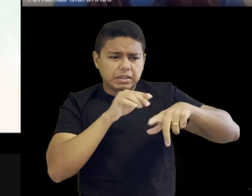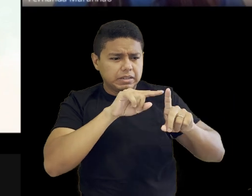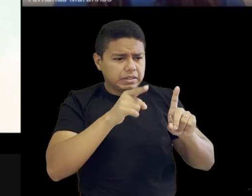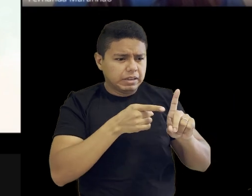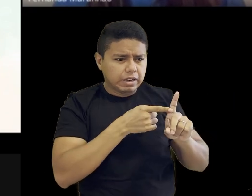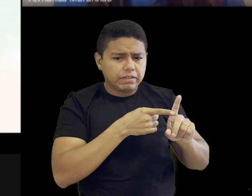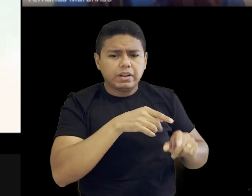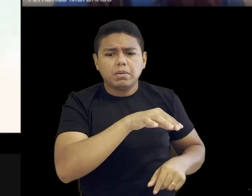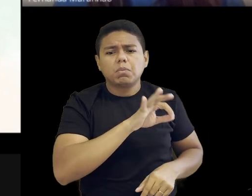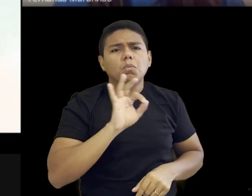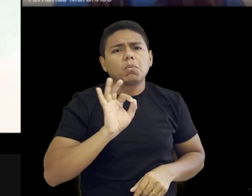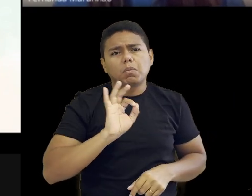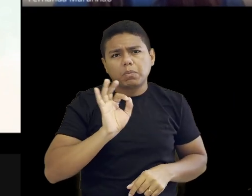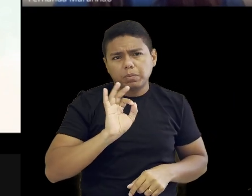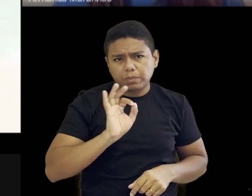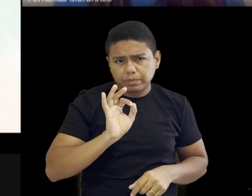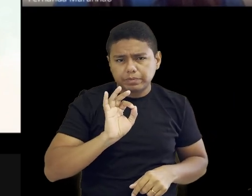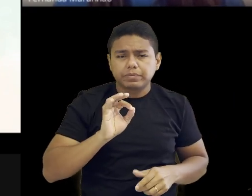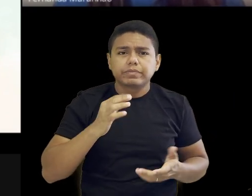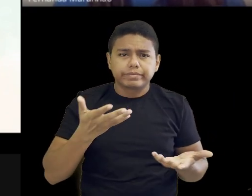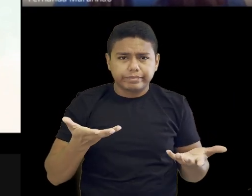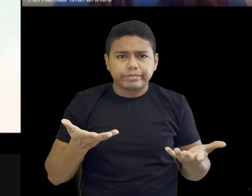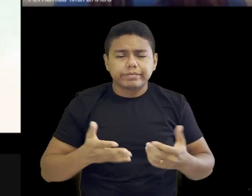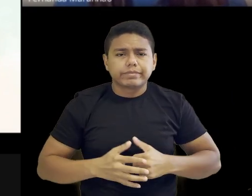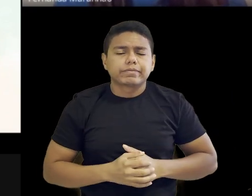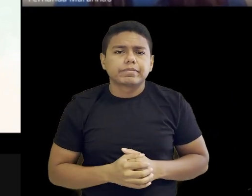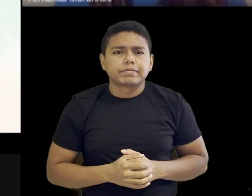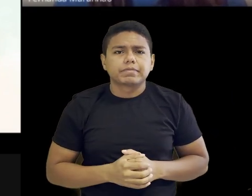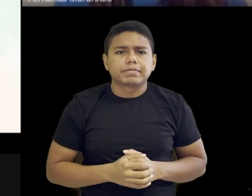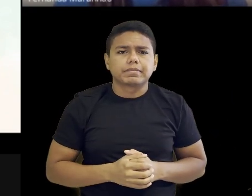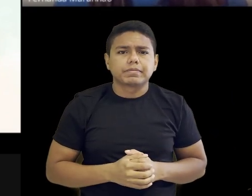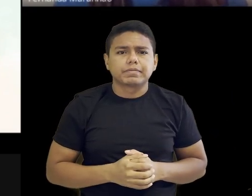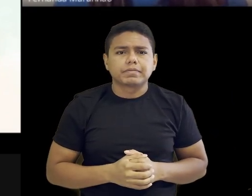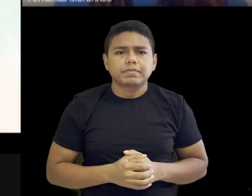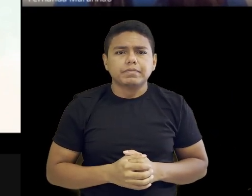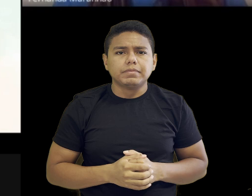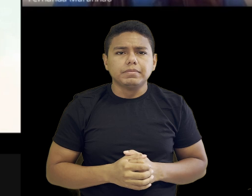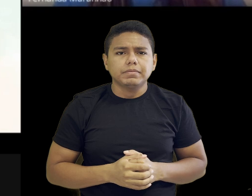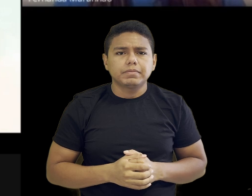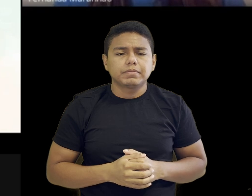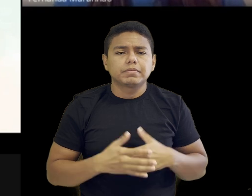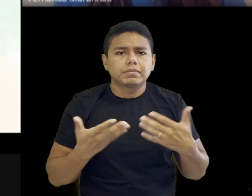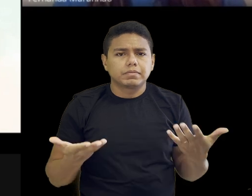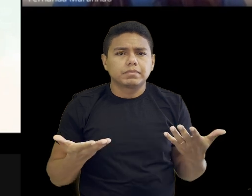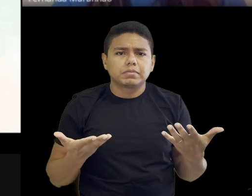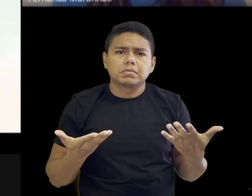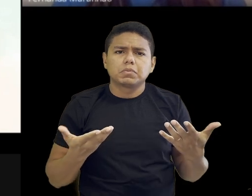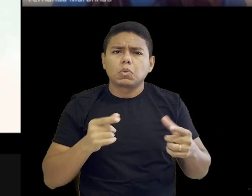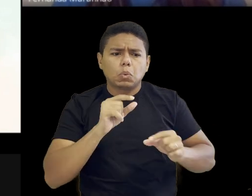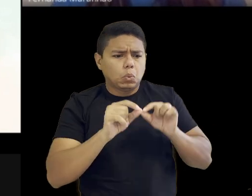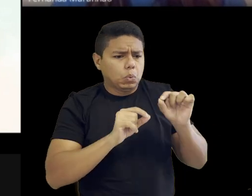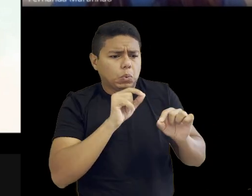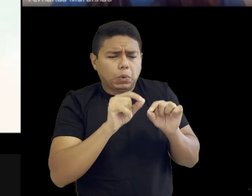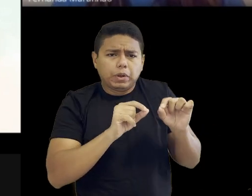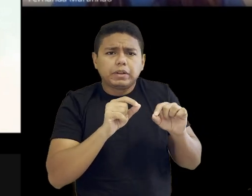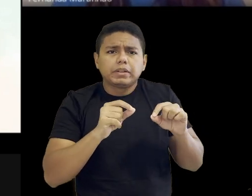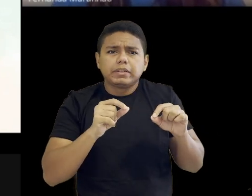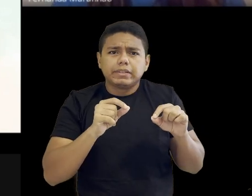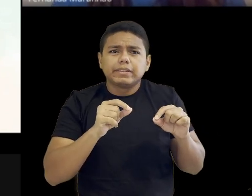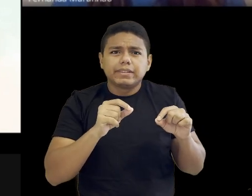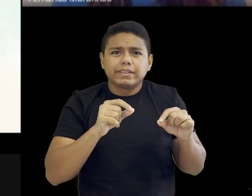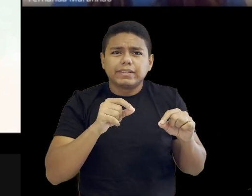e sem que haja realmente uma não evolução dessa gestação. Fora essa condição, que vai